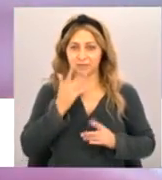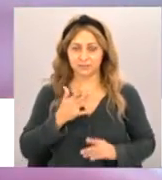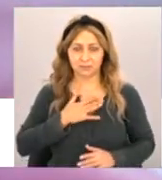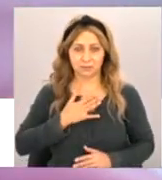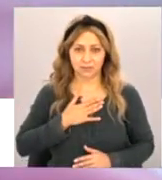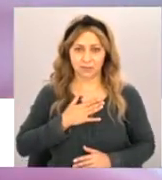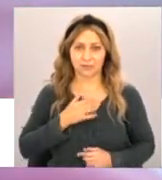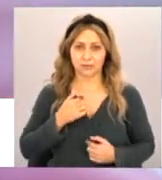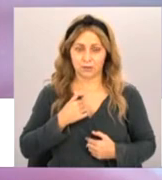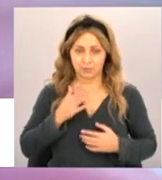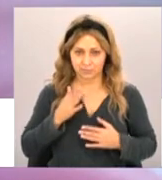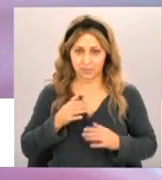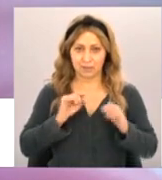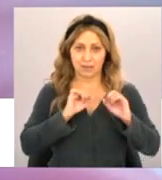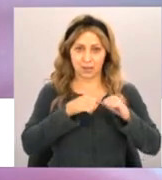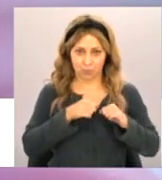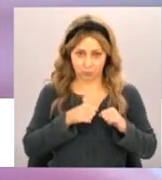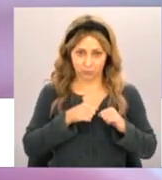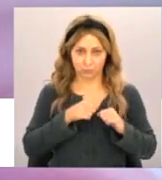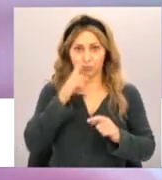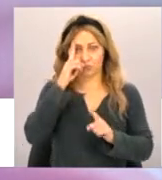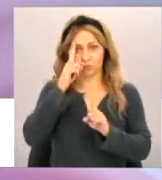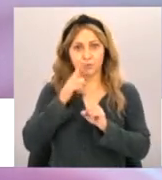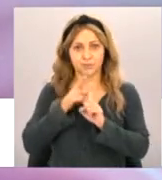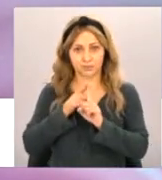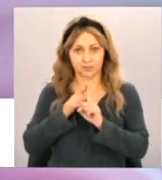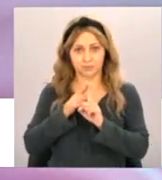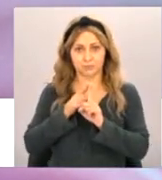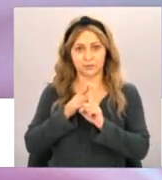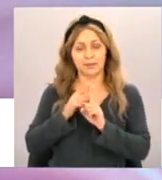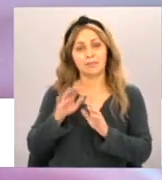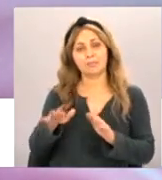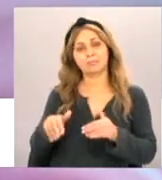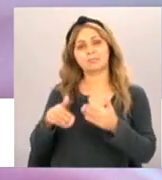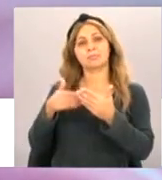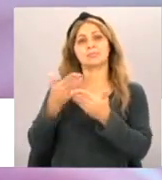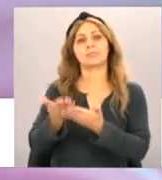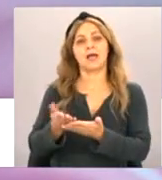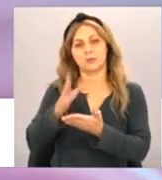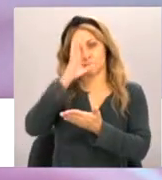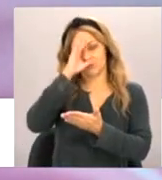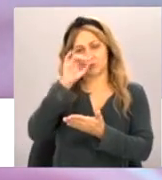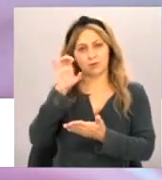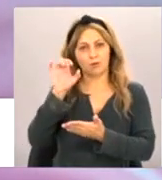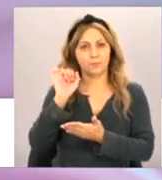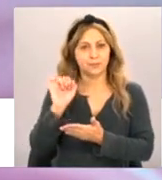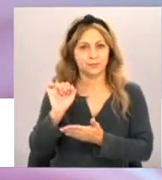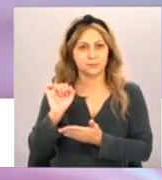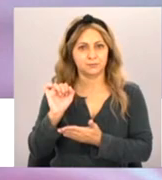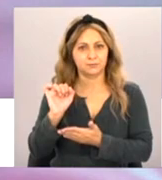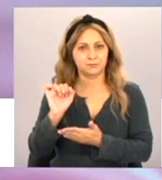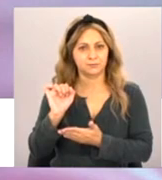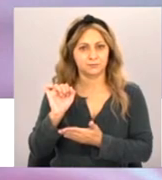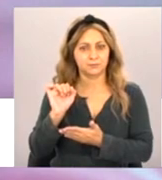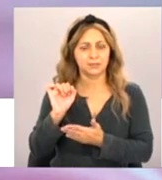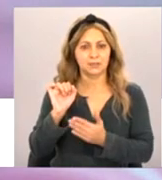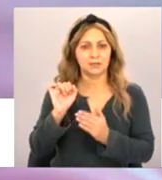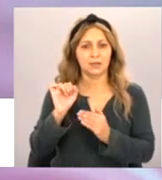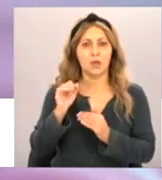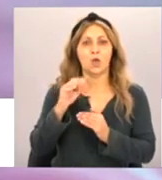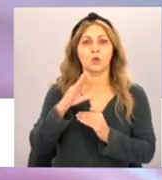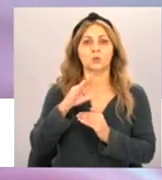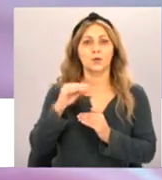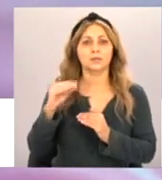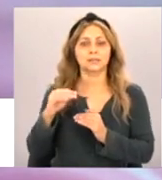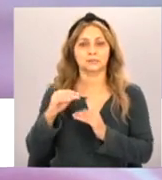acordo com a intenção de dar ao país um governo ajudar o país não podemos continuar a viver em duodécimos nos dar mais